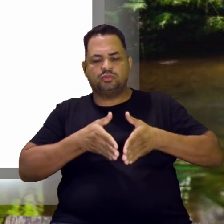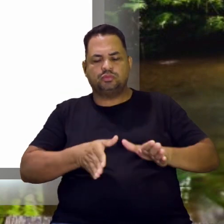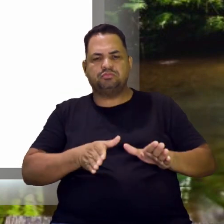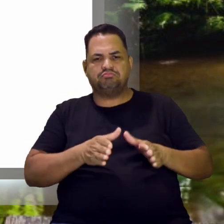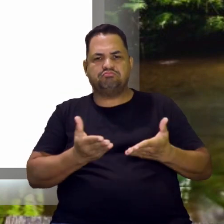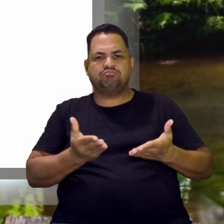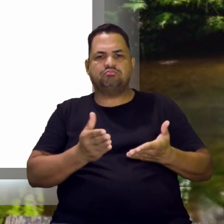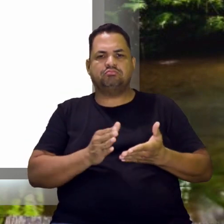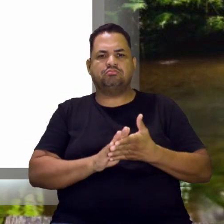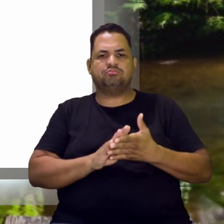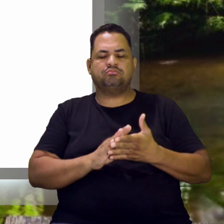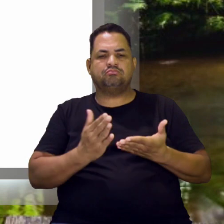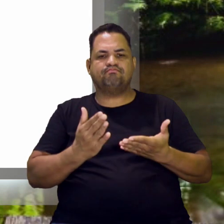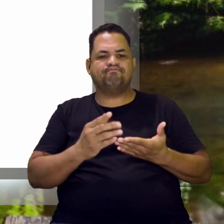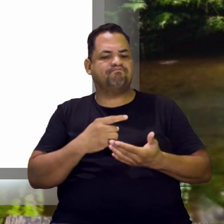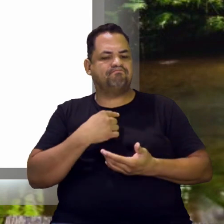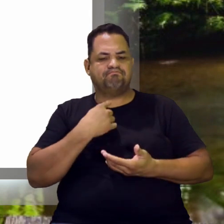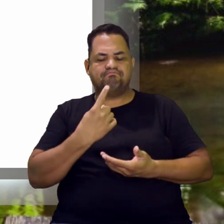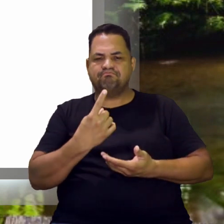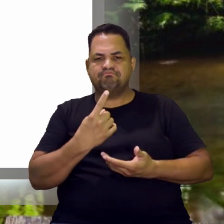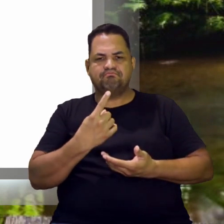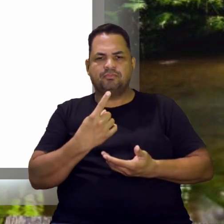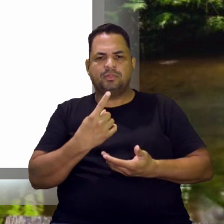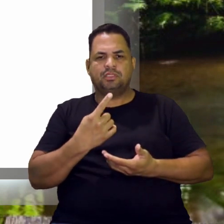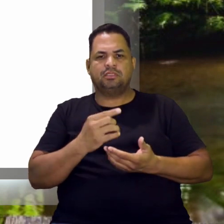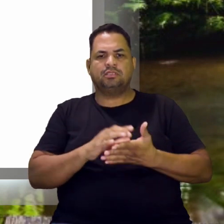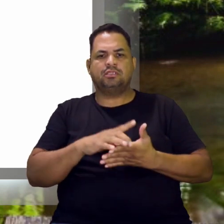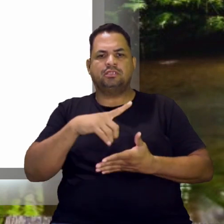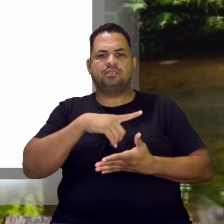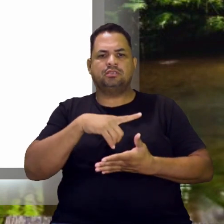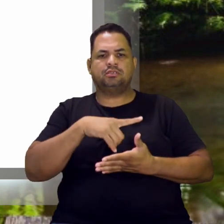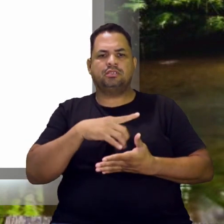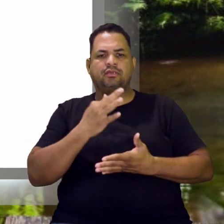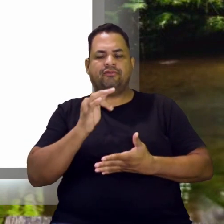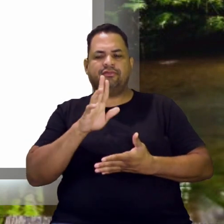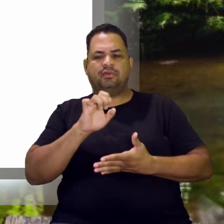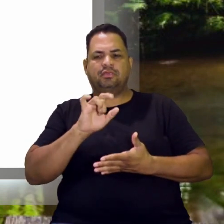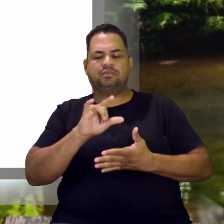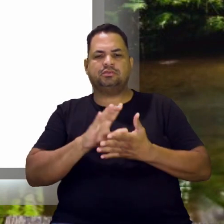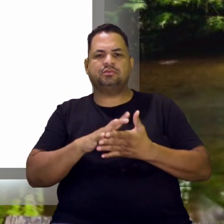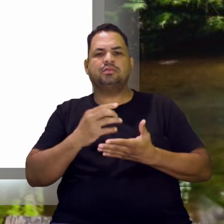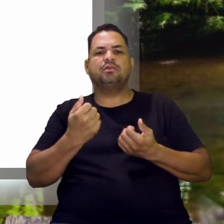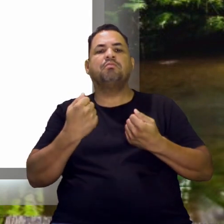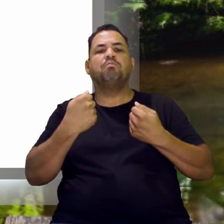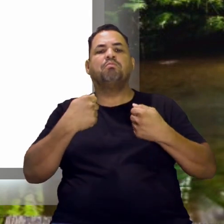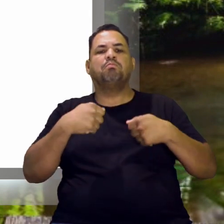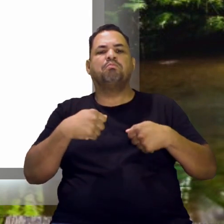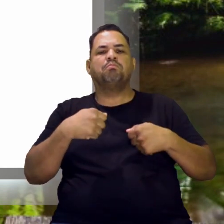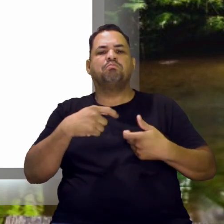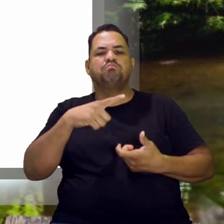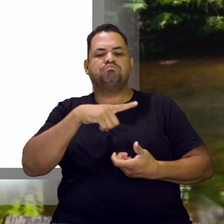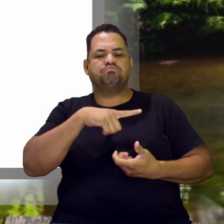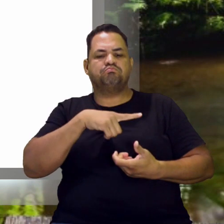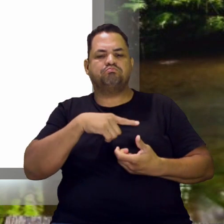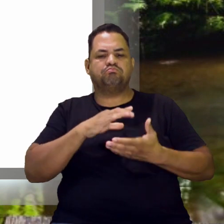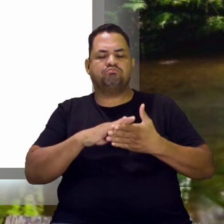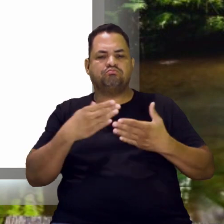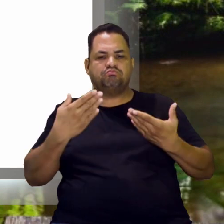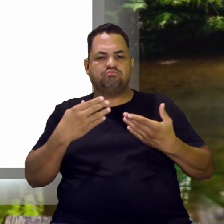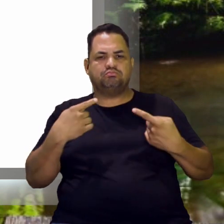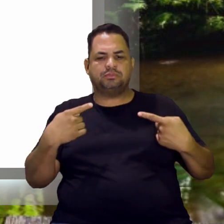mesma espécie, dificilmente esse filho vai ser fértil, ele vai ser capaz de ter filhos, porque vai estar um